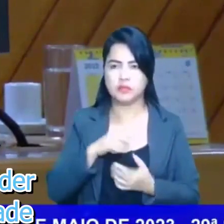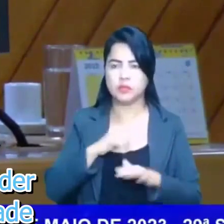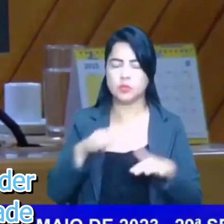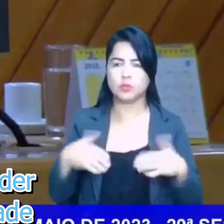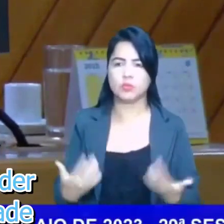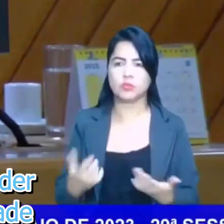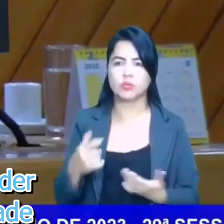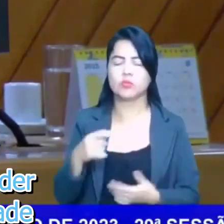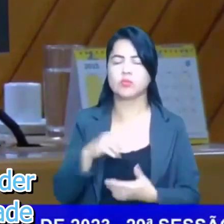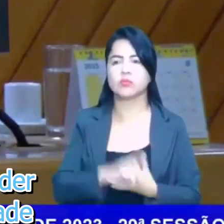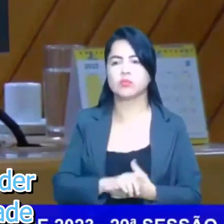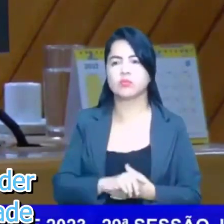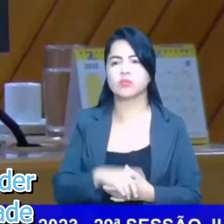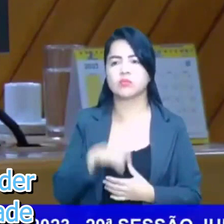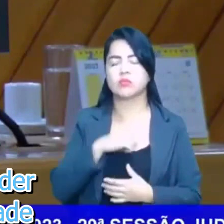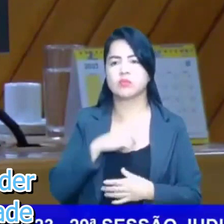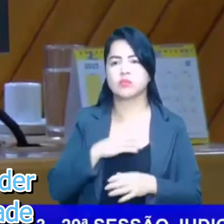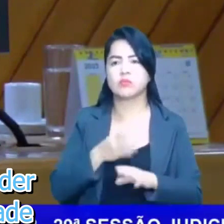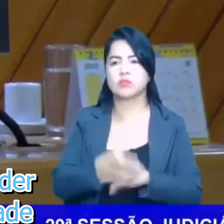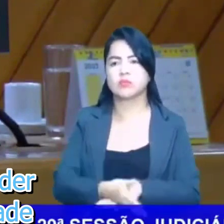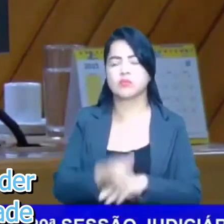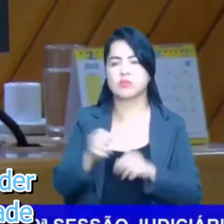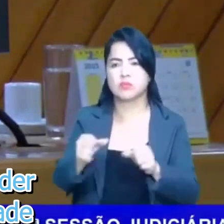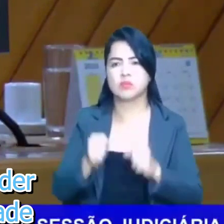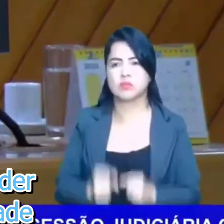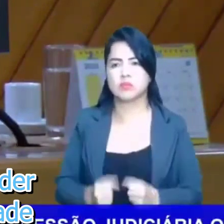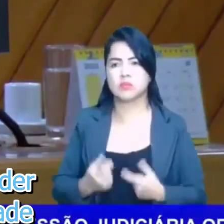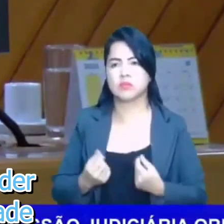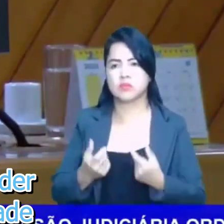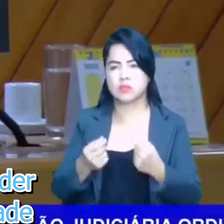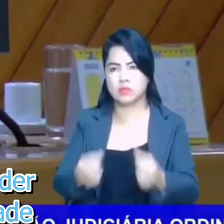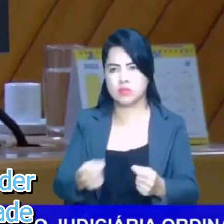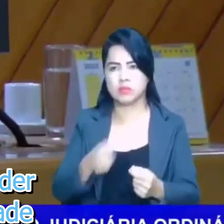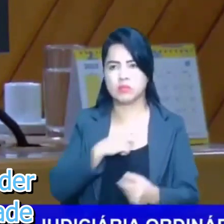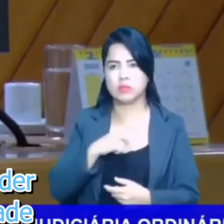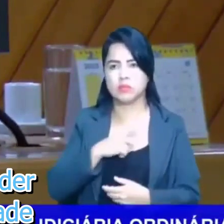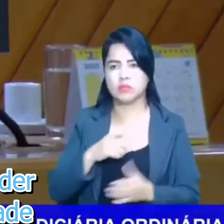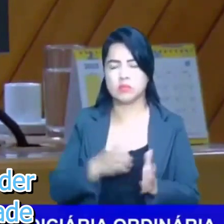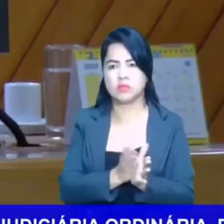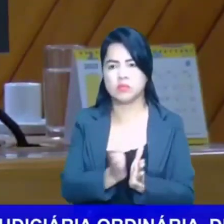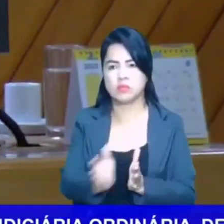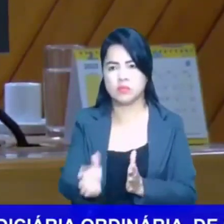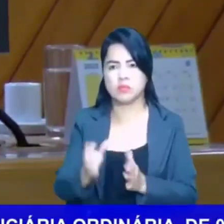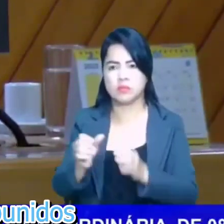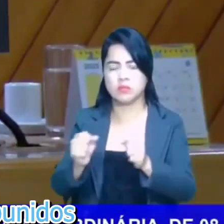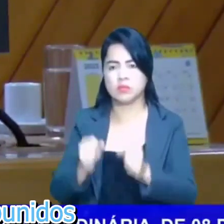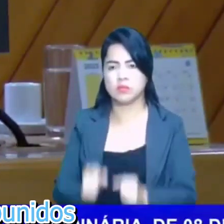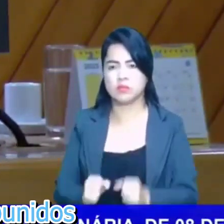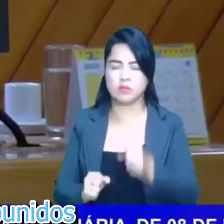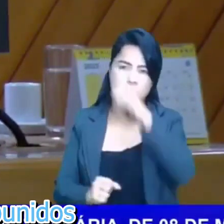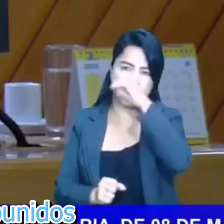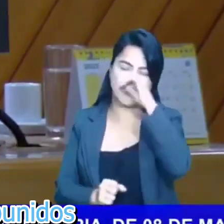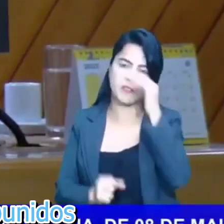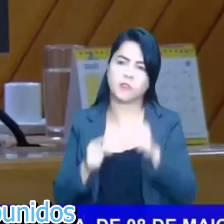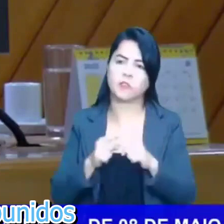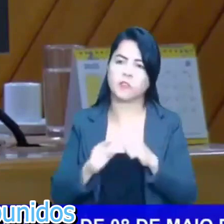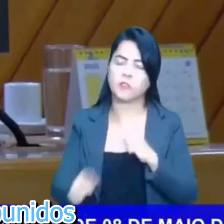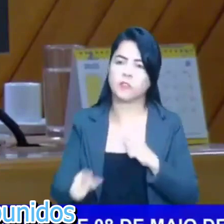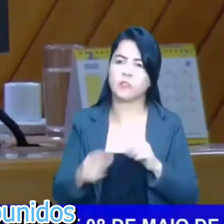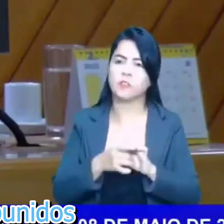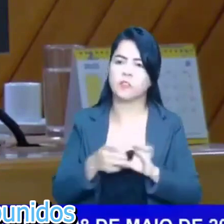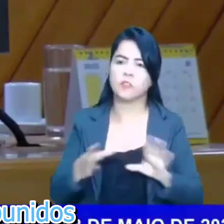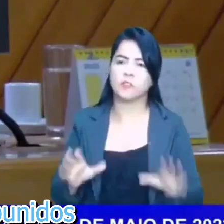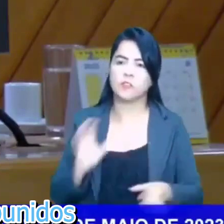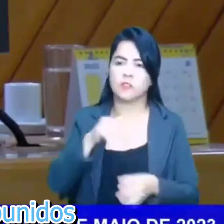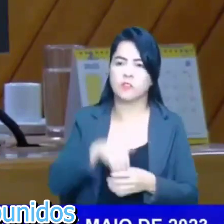ele estabeleceu que a interferência do poder econômico, o desvio ao abuso do poder de autoridade, em desfavor da liberdade de